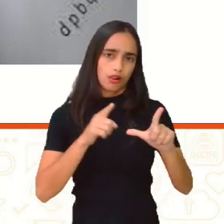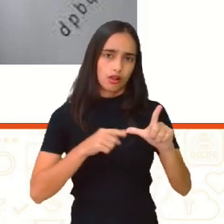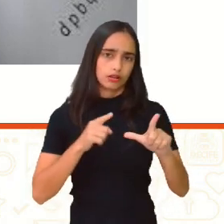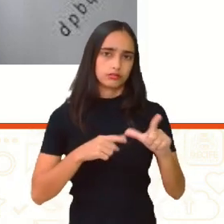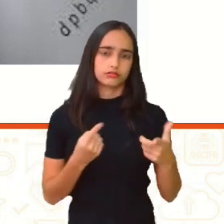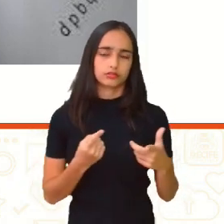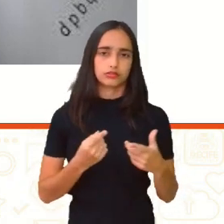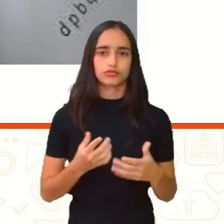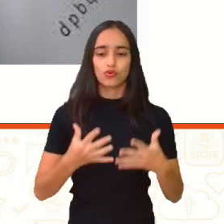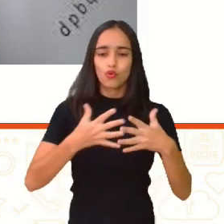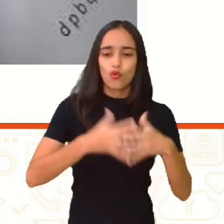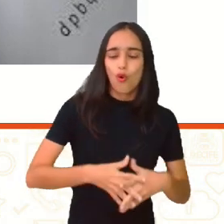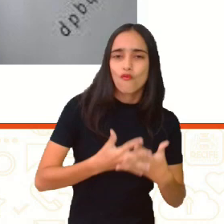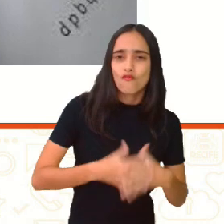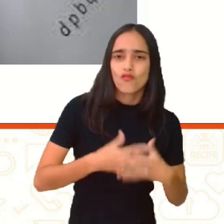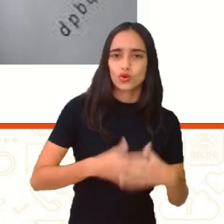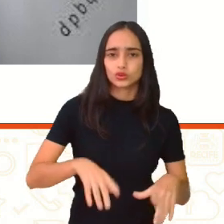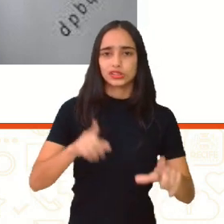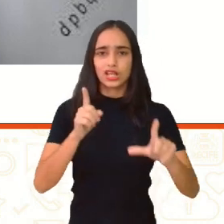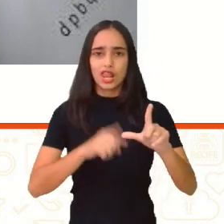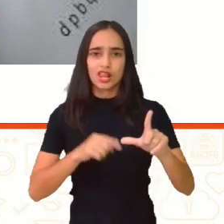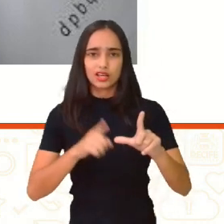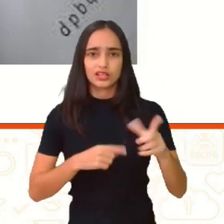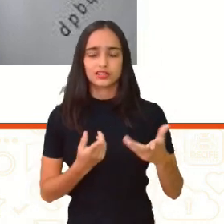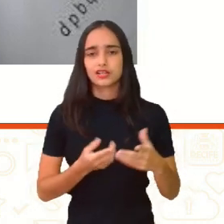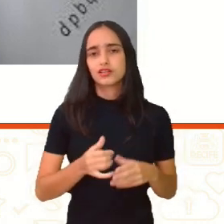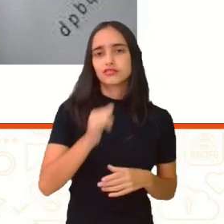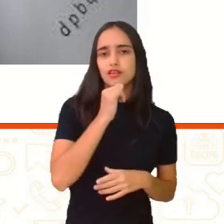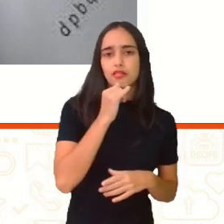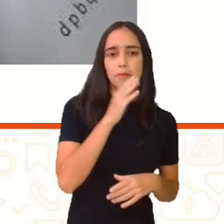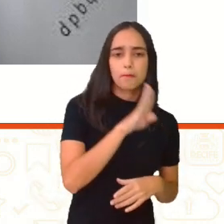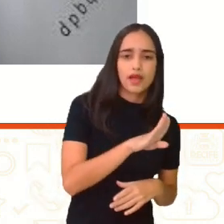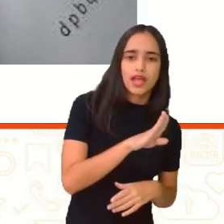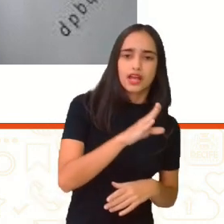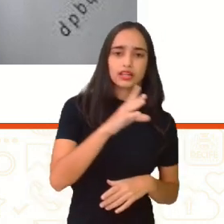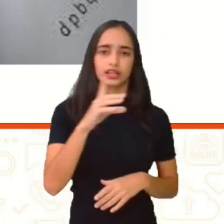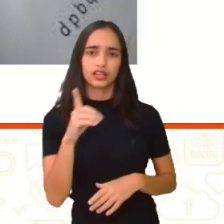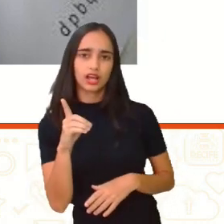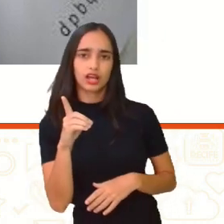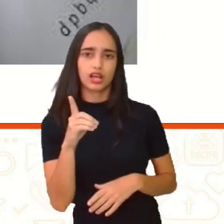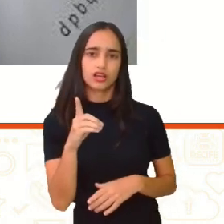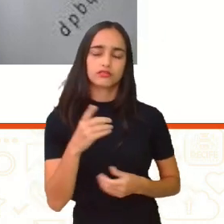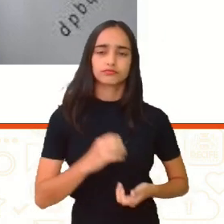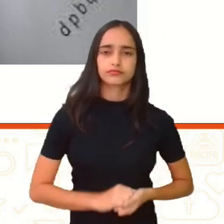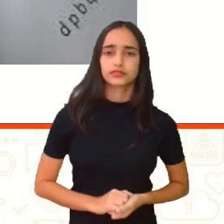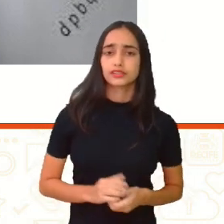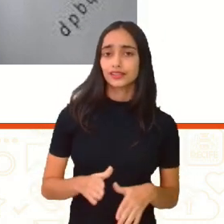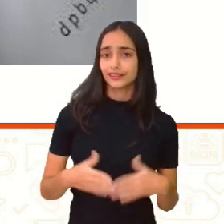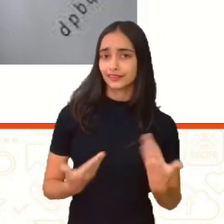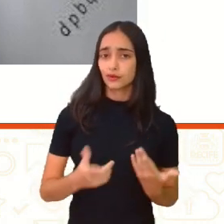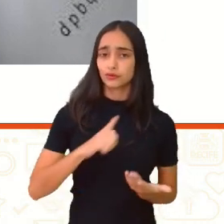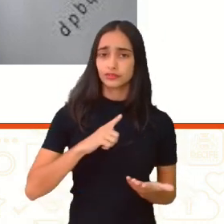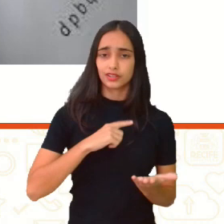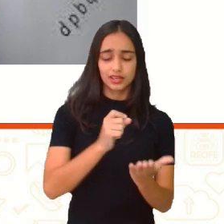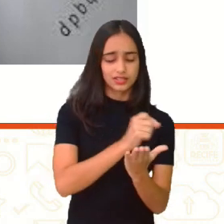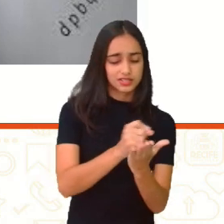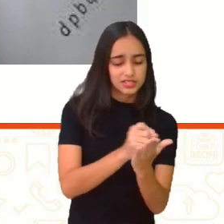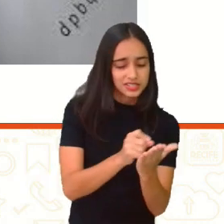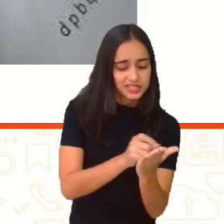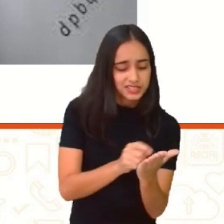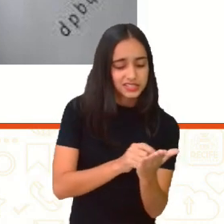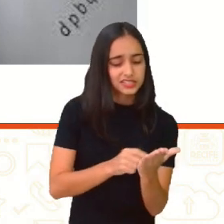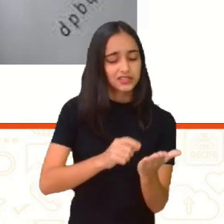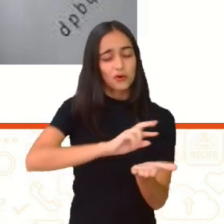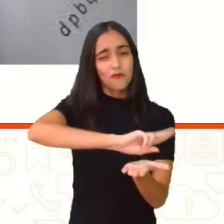a troca do B pelo D, né? E aí a gente vê uma escrita muitas vezes equivocada, com várias carências,